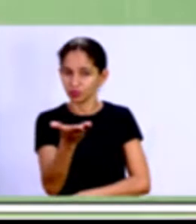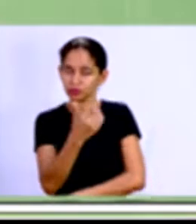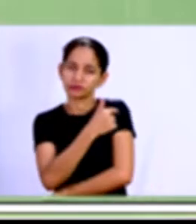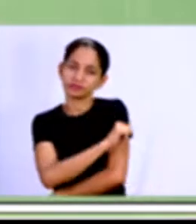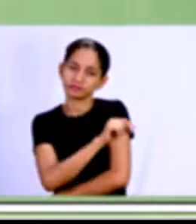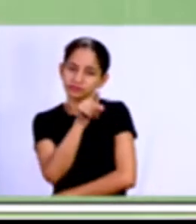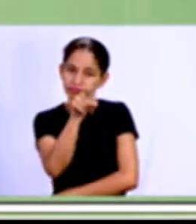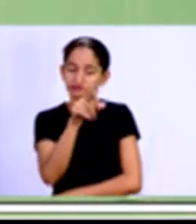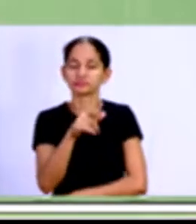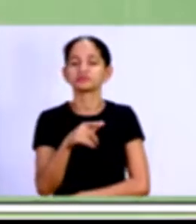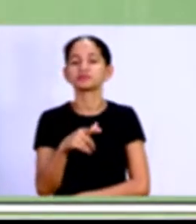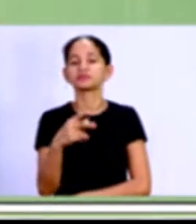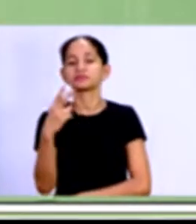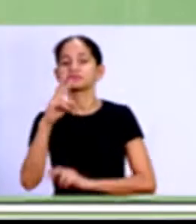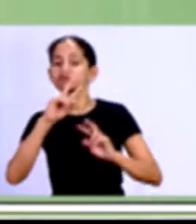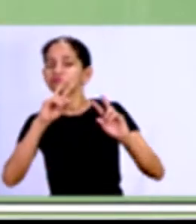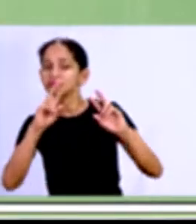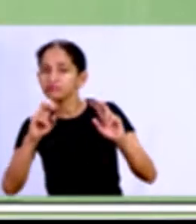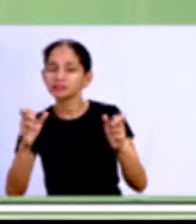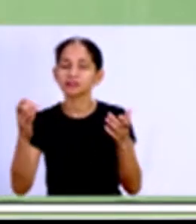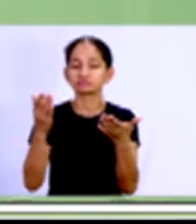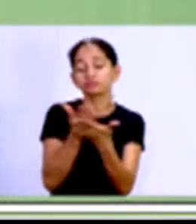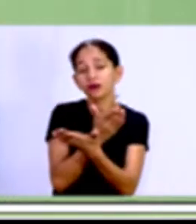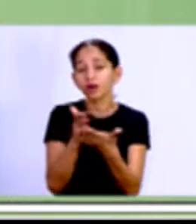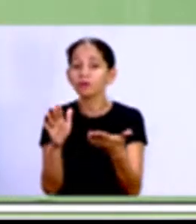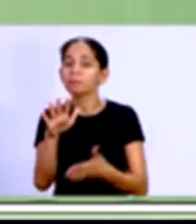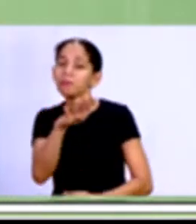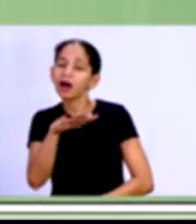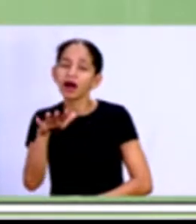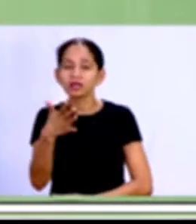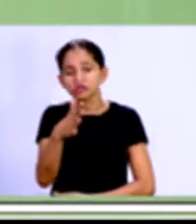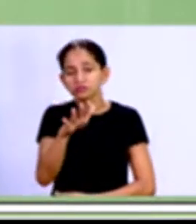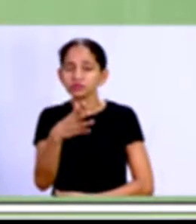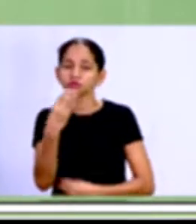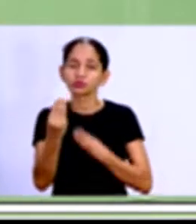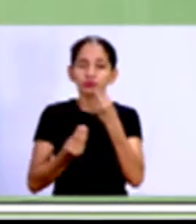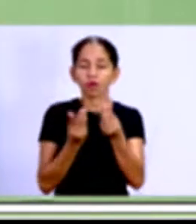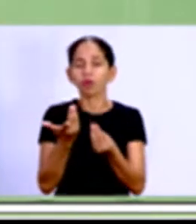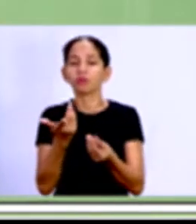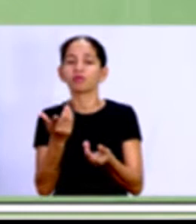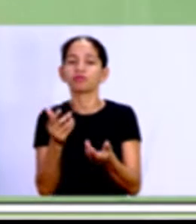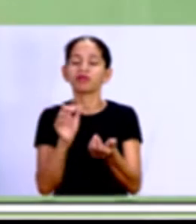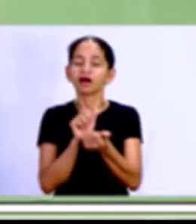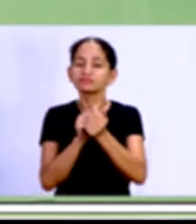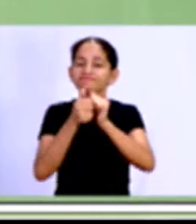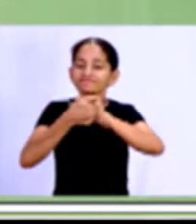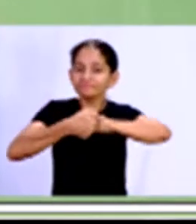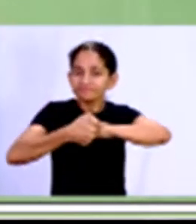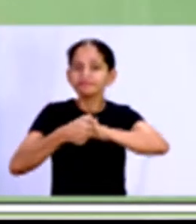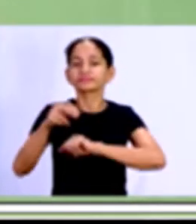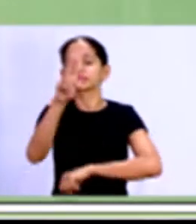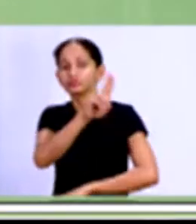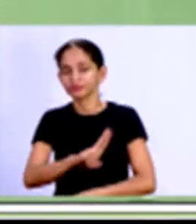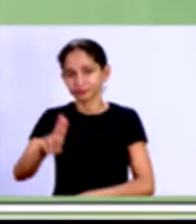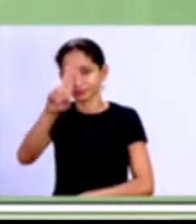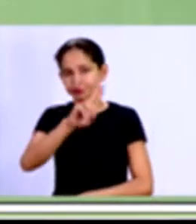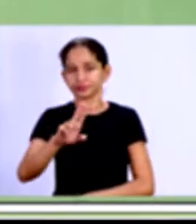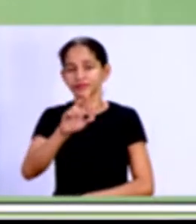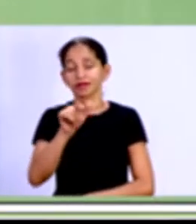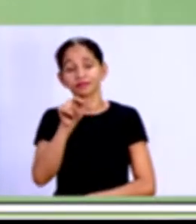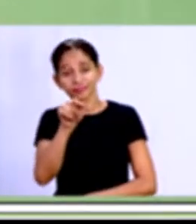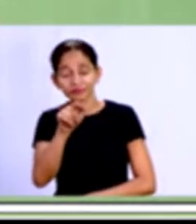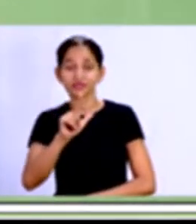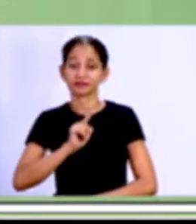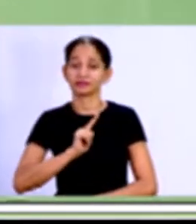nós temos aqui algumas noções, né? Dependendo da forma como essas tecnologias são utilizadas